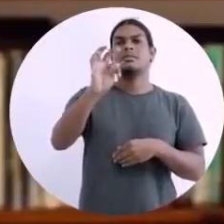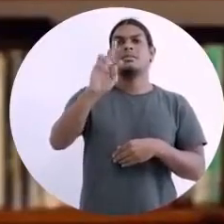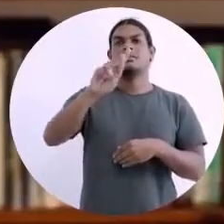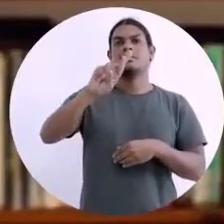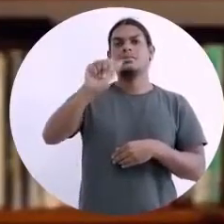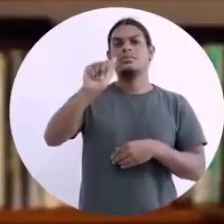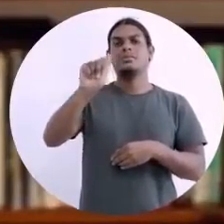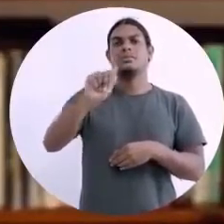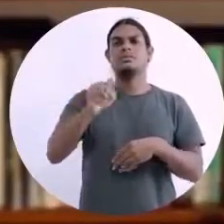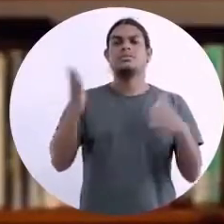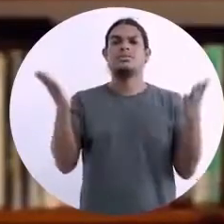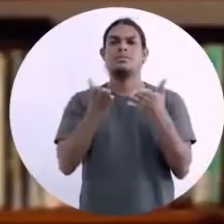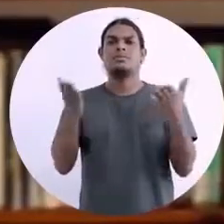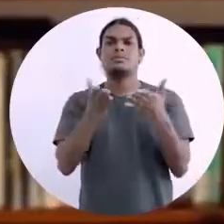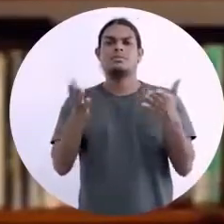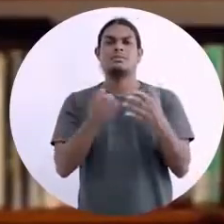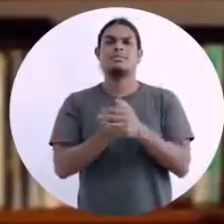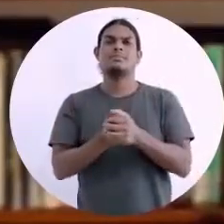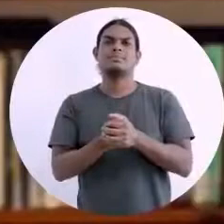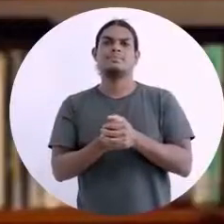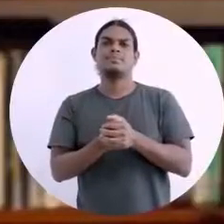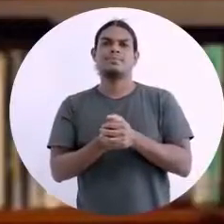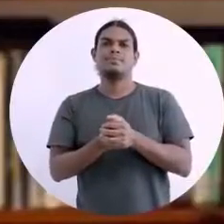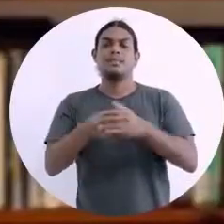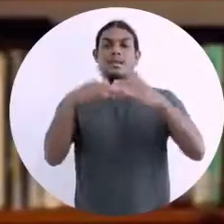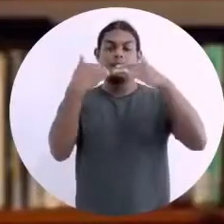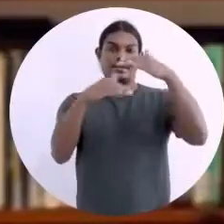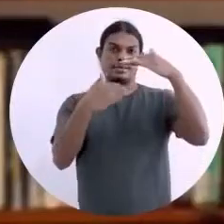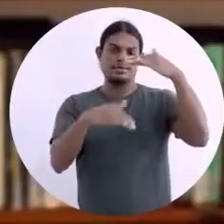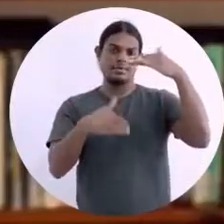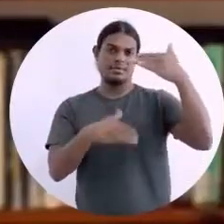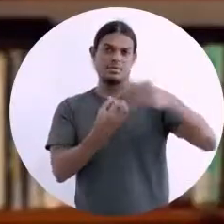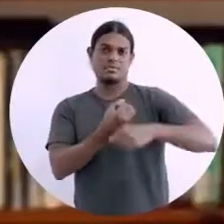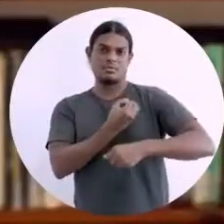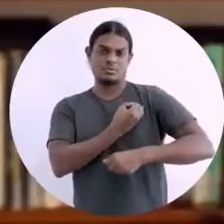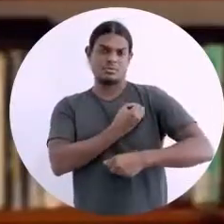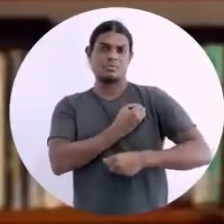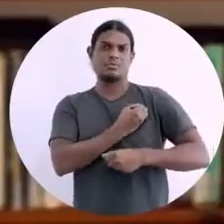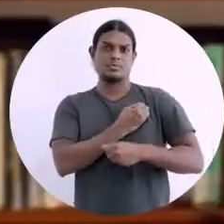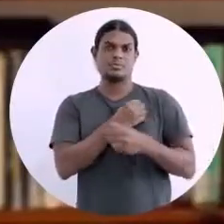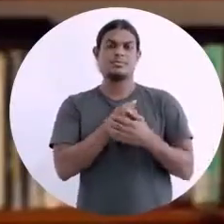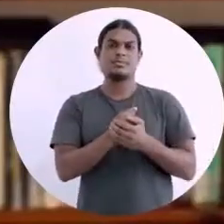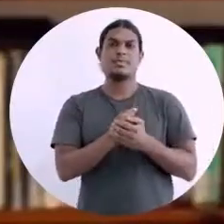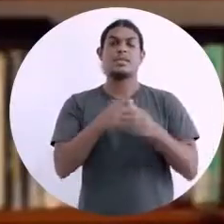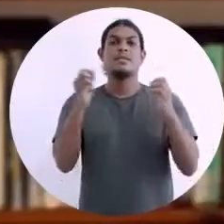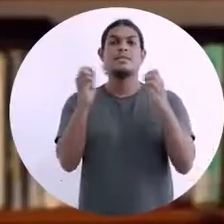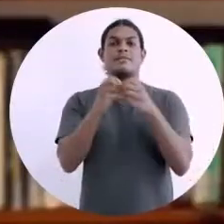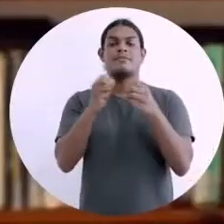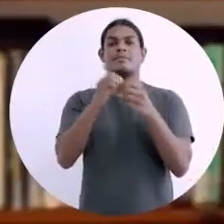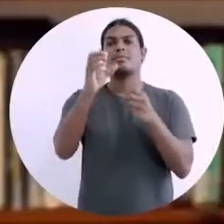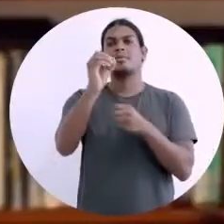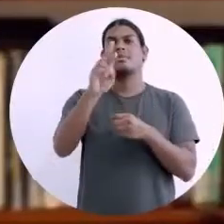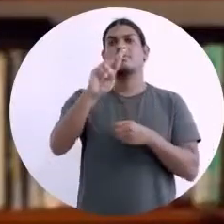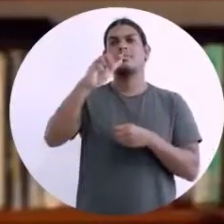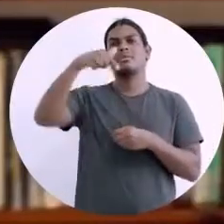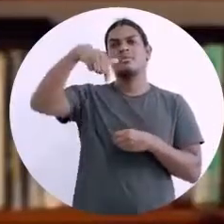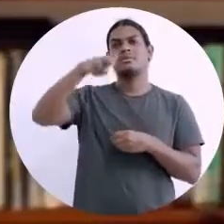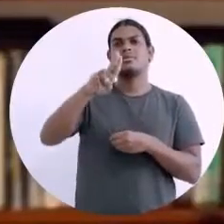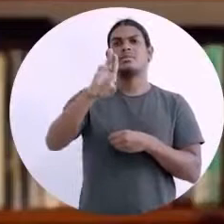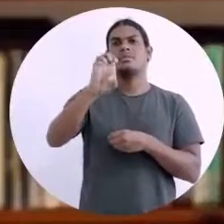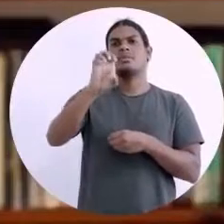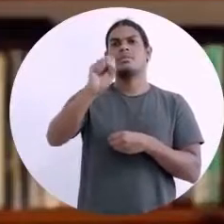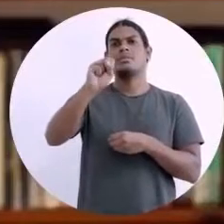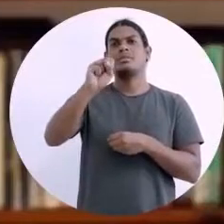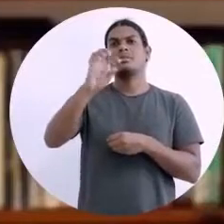associar a classificação decimal de Dewey àquela classificação que foi feita naquela orquestra. Vocês lembram que ela